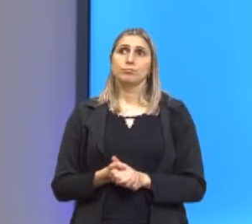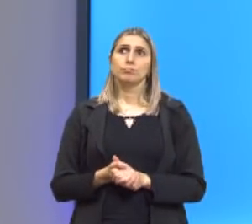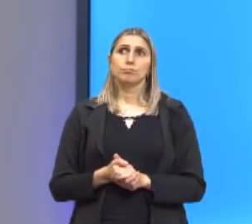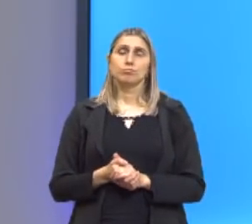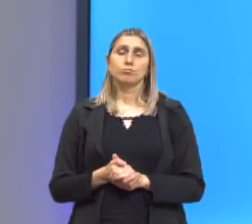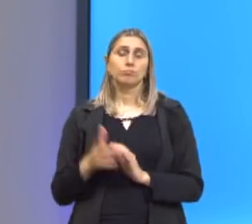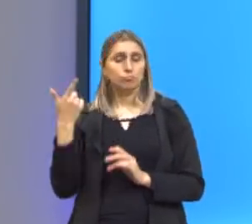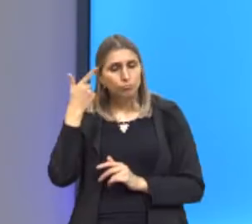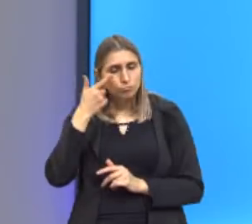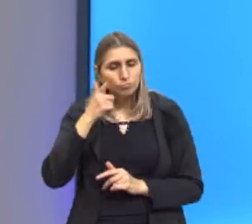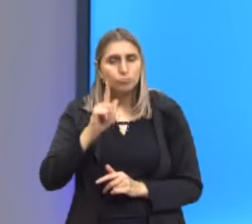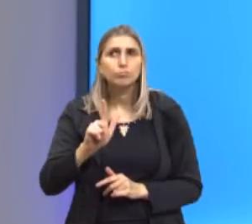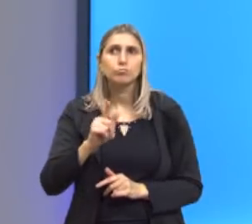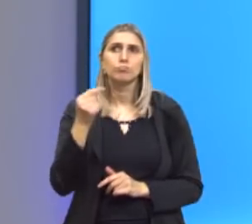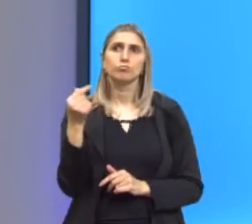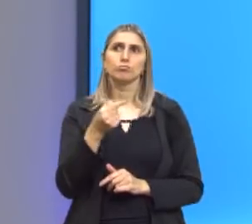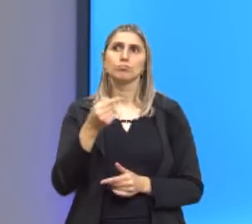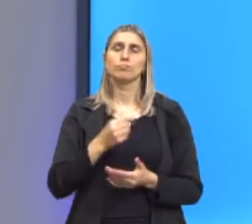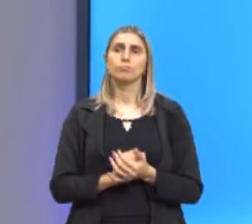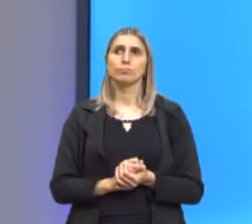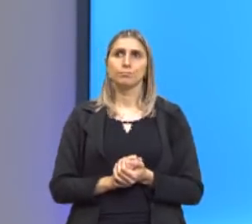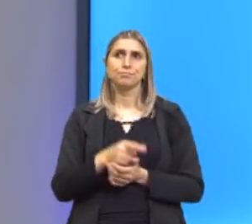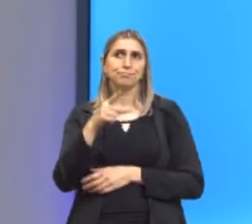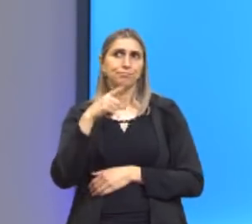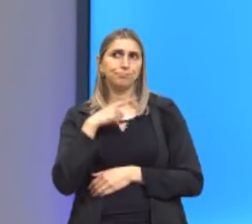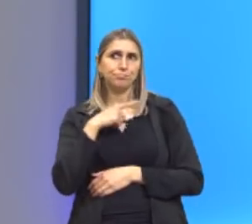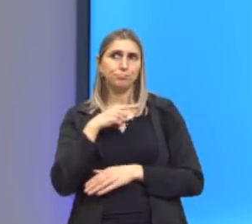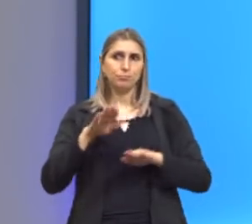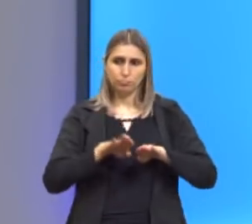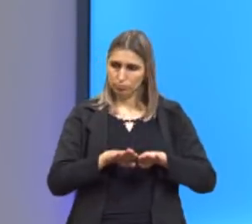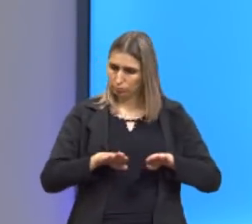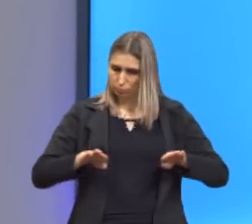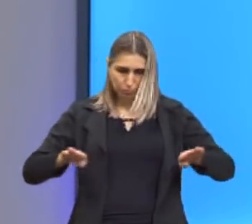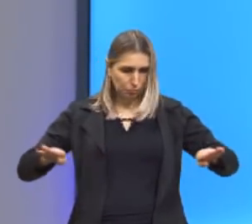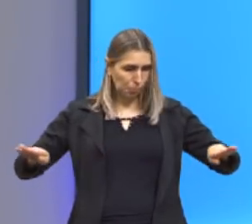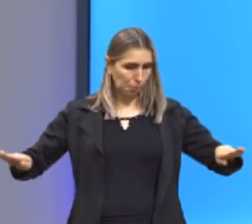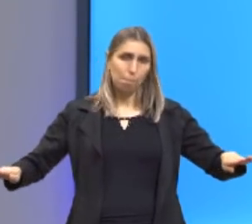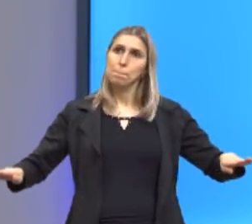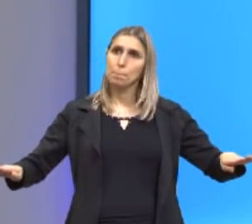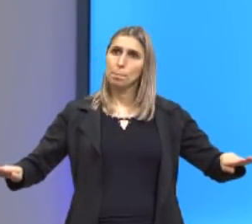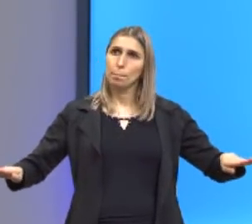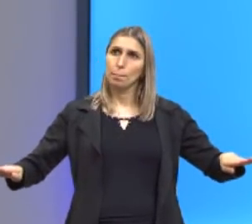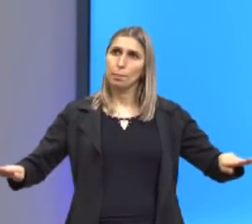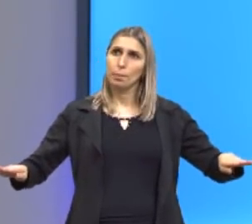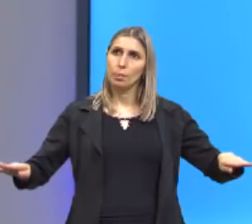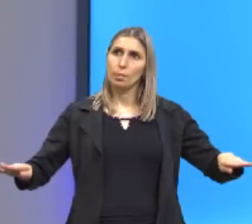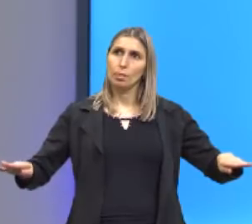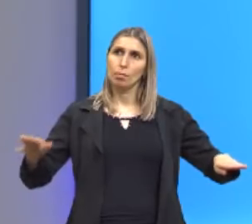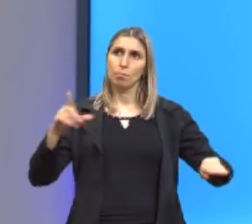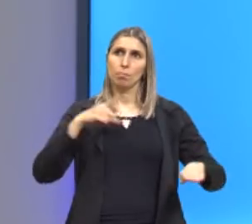reforçando, né? Aqui nós temos a superfície, certo? Aqui nós temos a